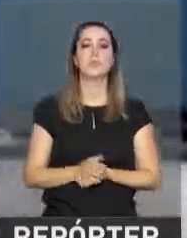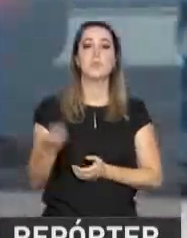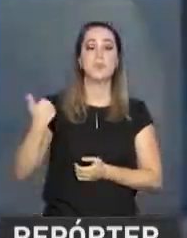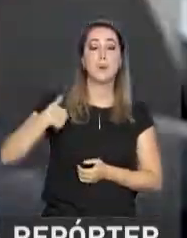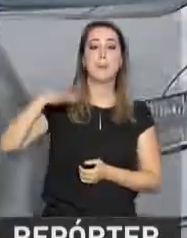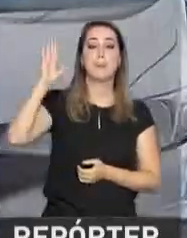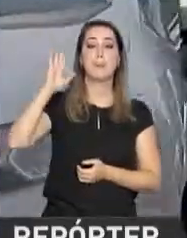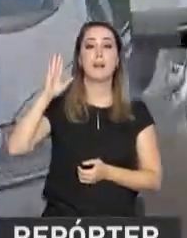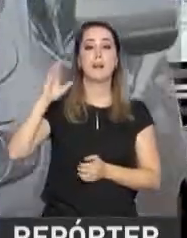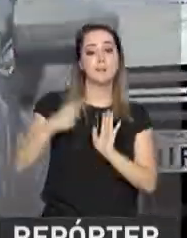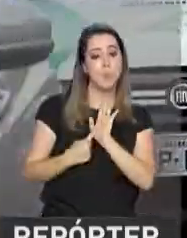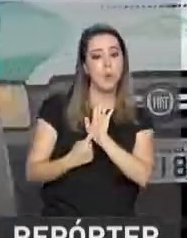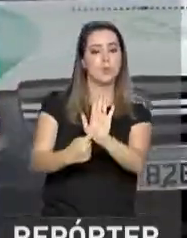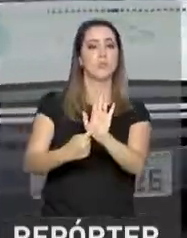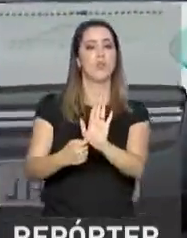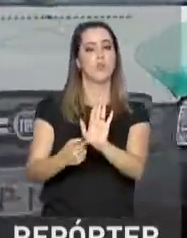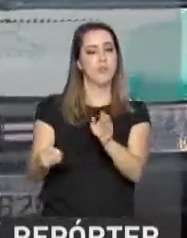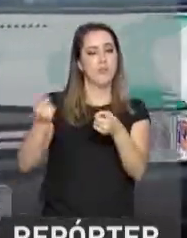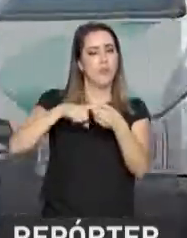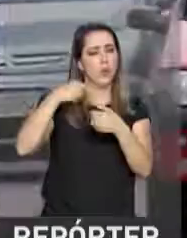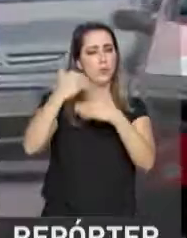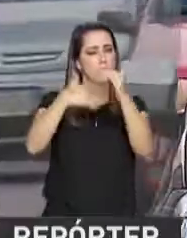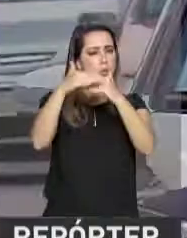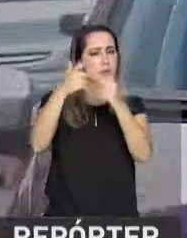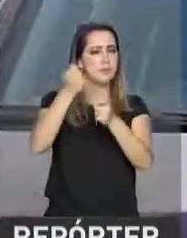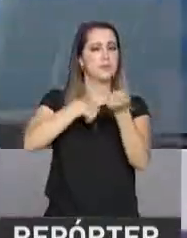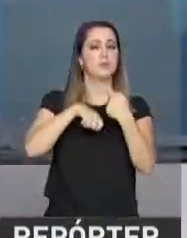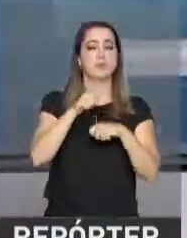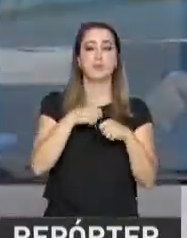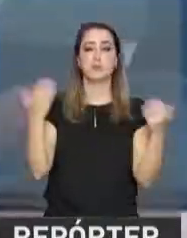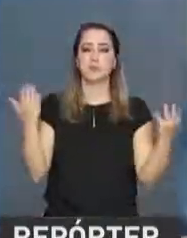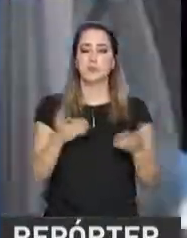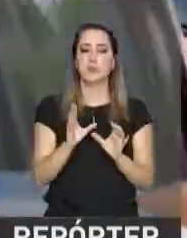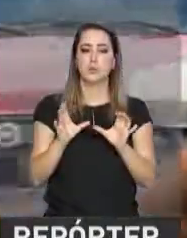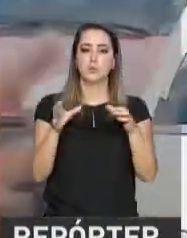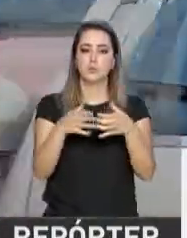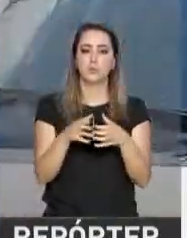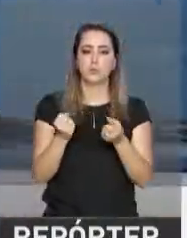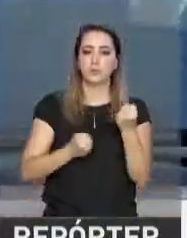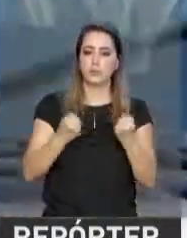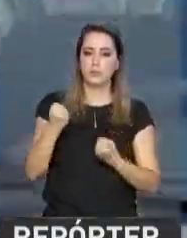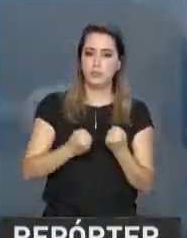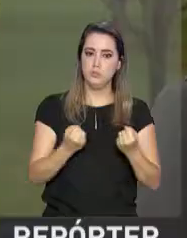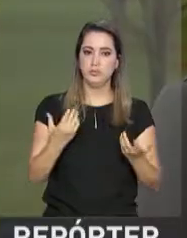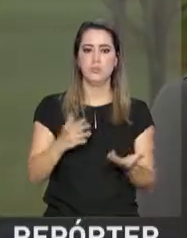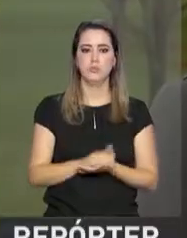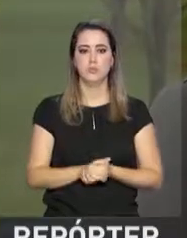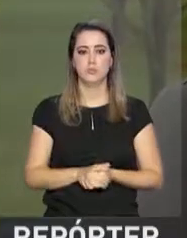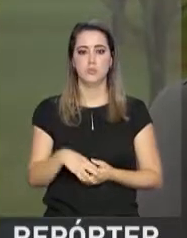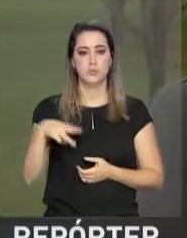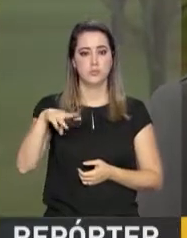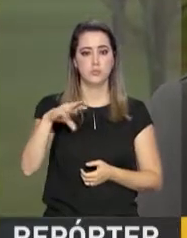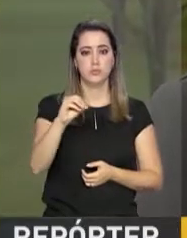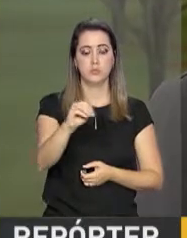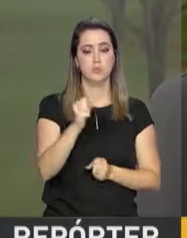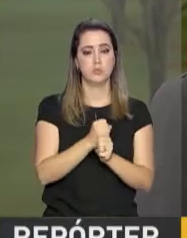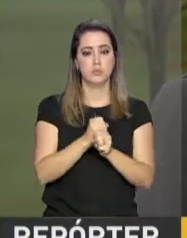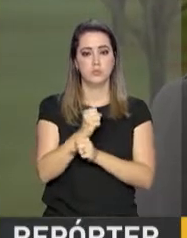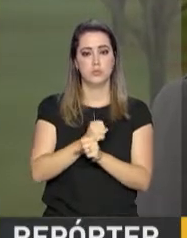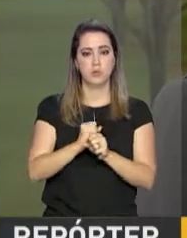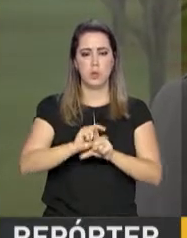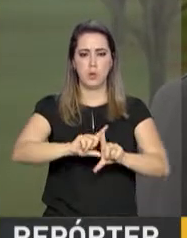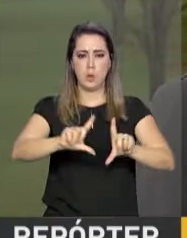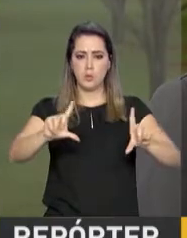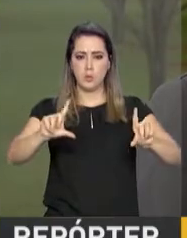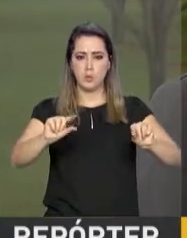Mais um sinal de retomada da economia brasileira. Agora ele vem do setor automotivo. Em março deste ano, foram emplacados